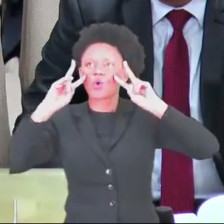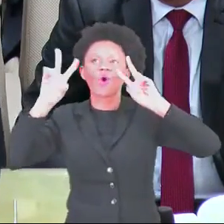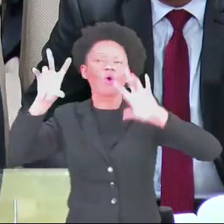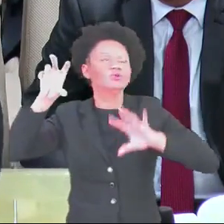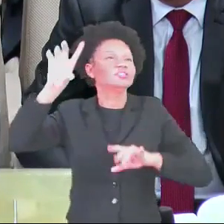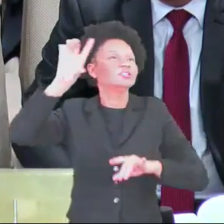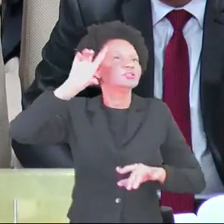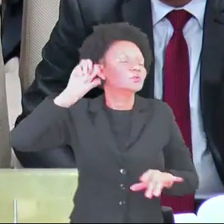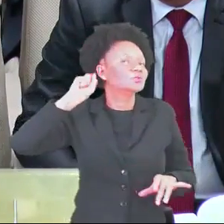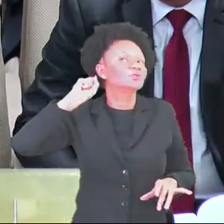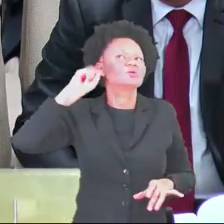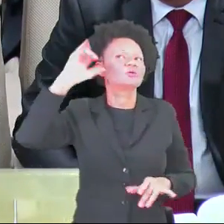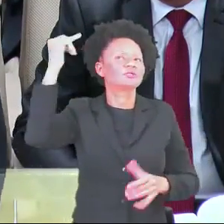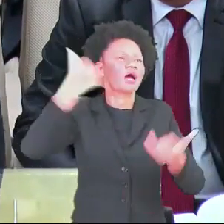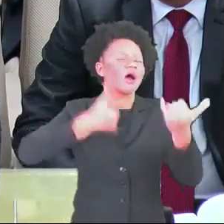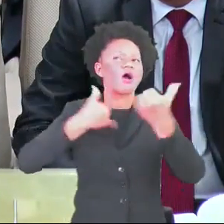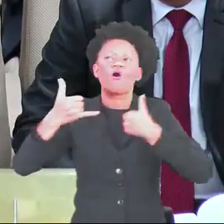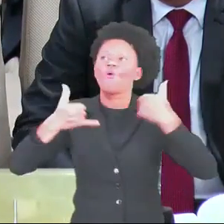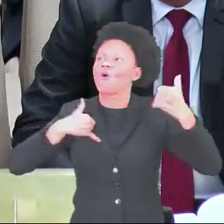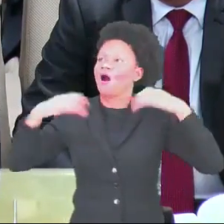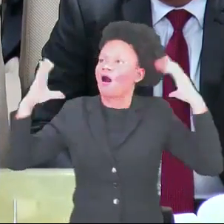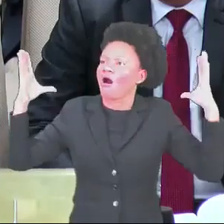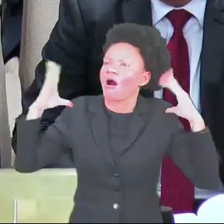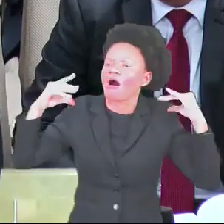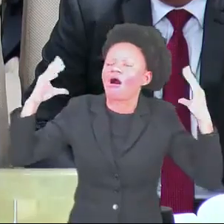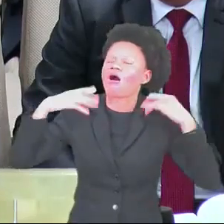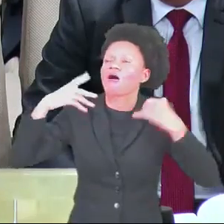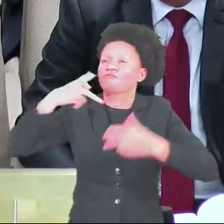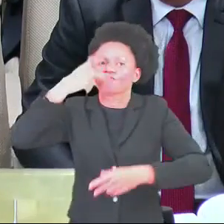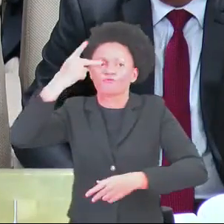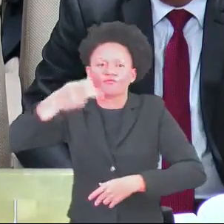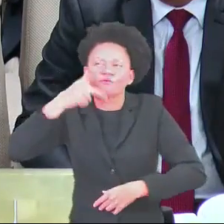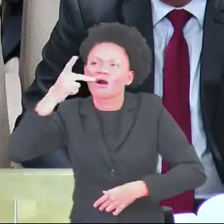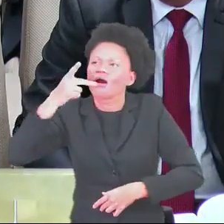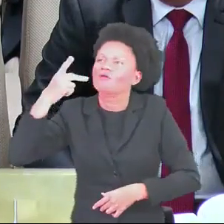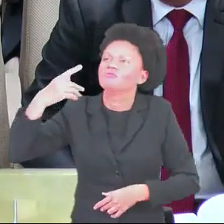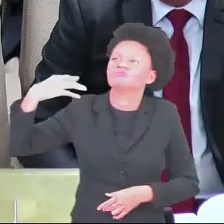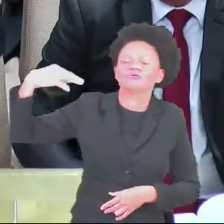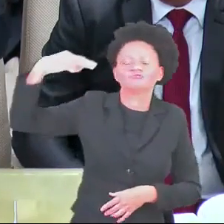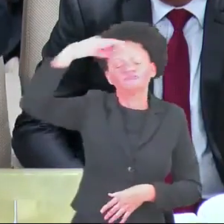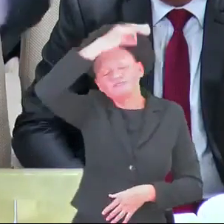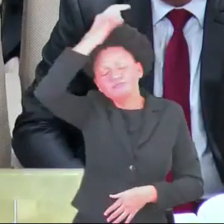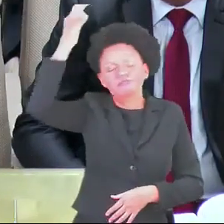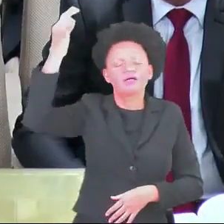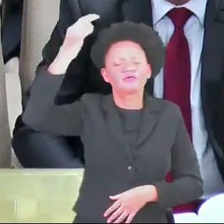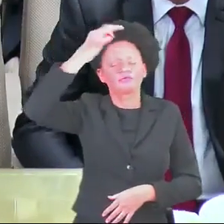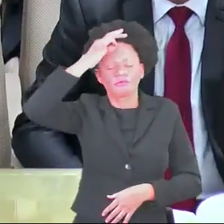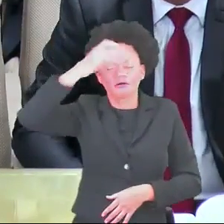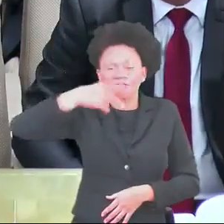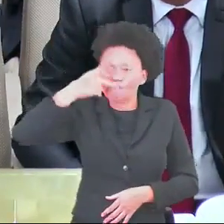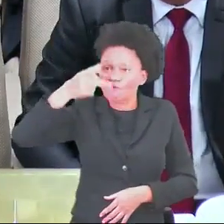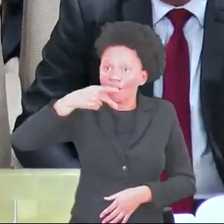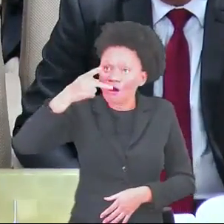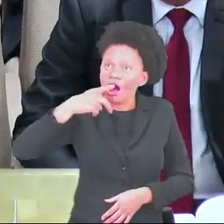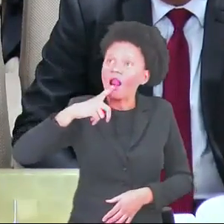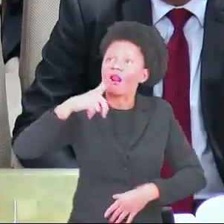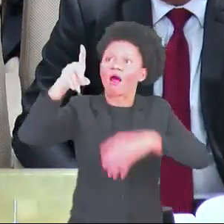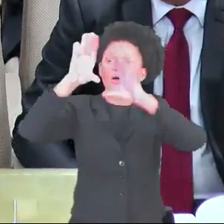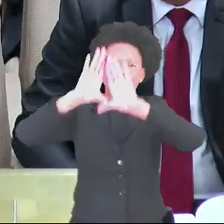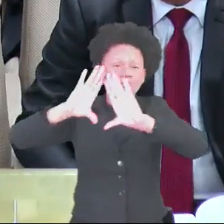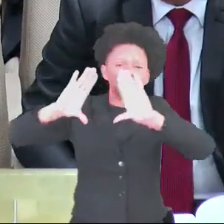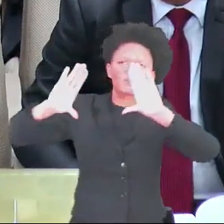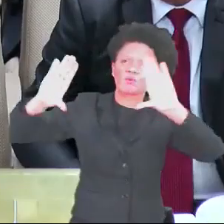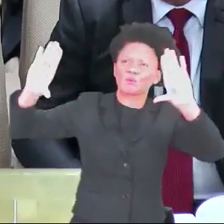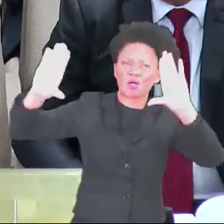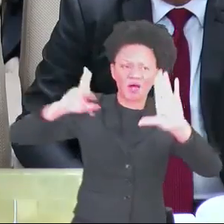Deus fala, o que os anjos falam, o que Cristo fala, o que o Espírito Santo fala. E quando eles falam lá no céu,